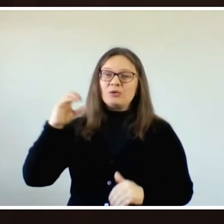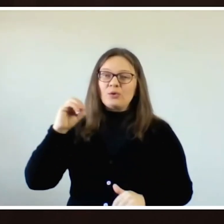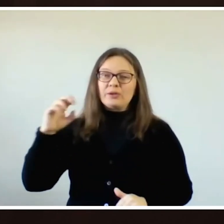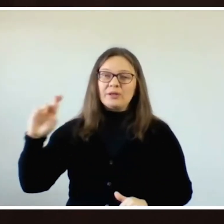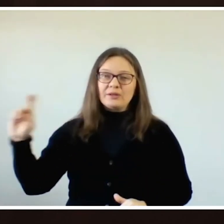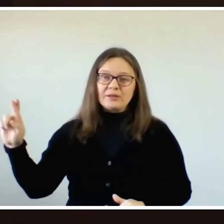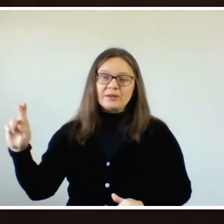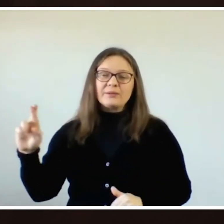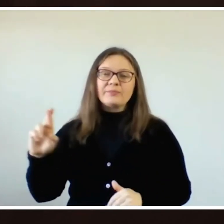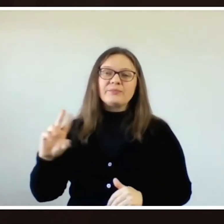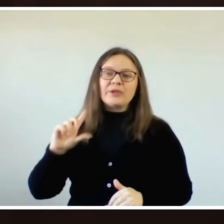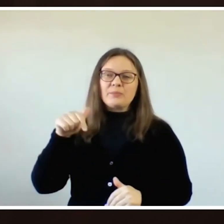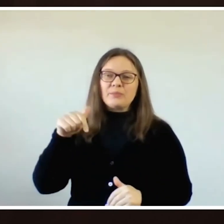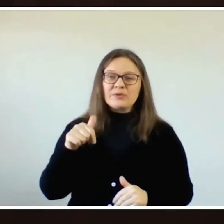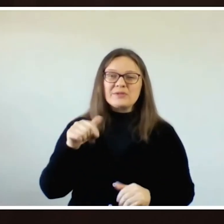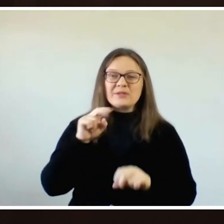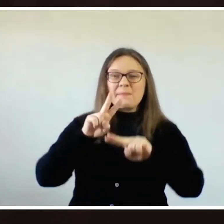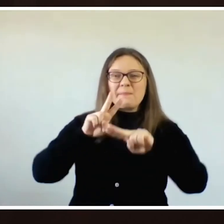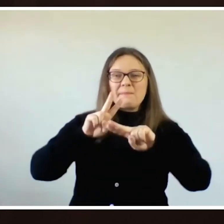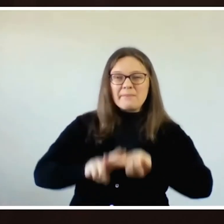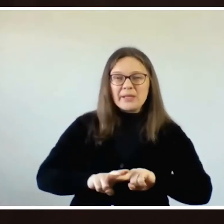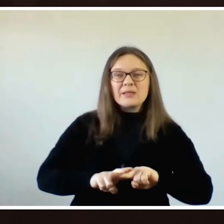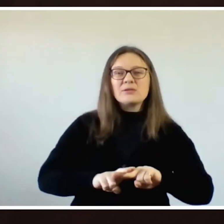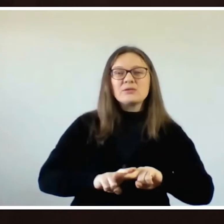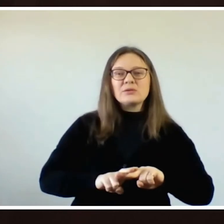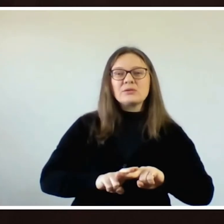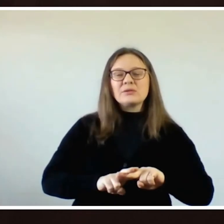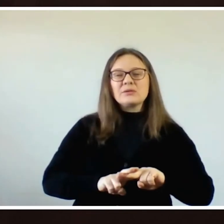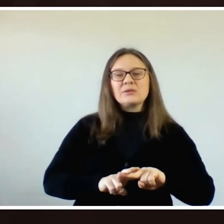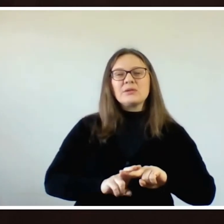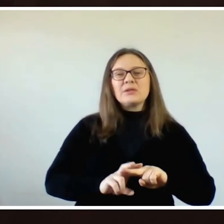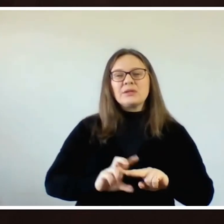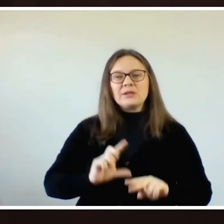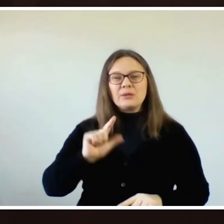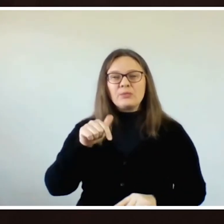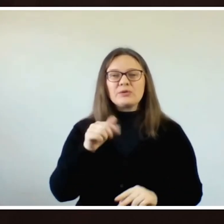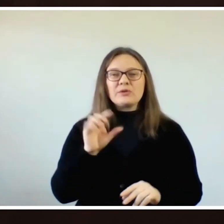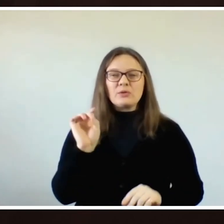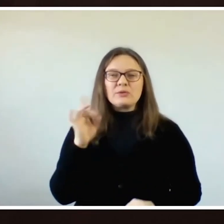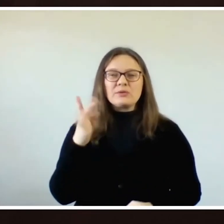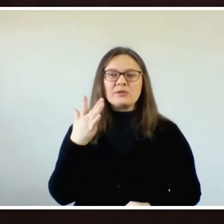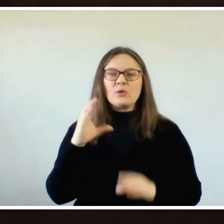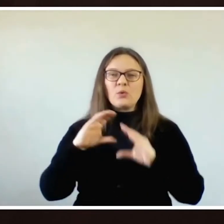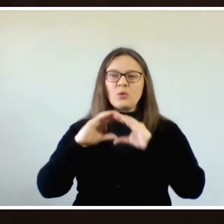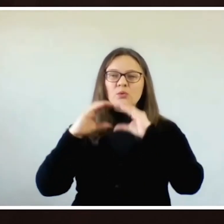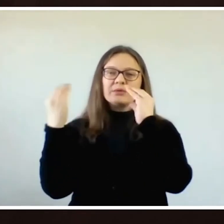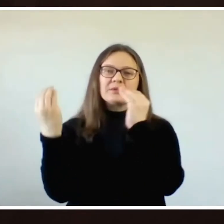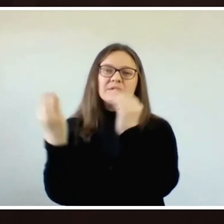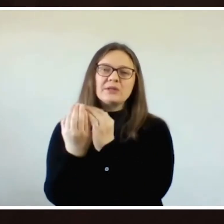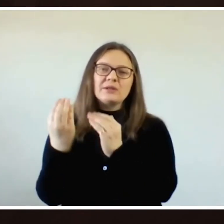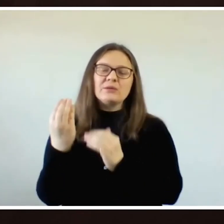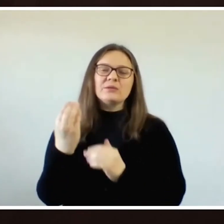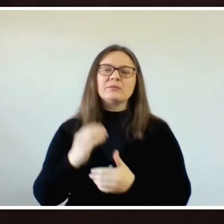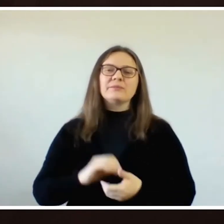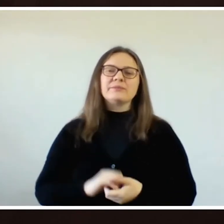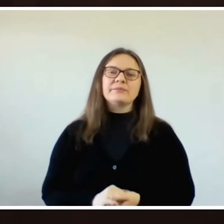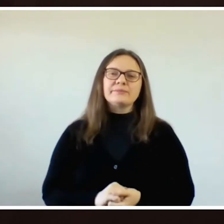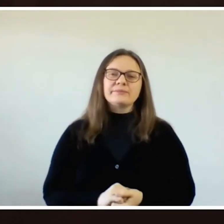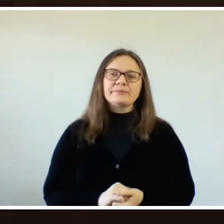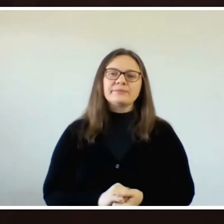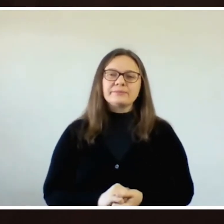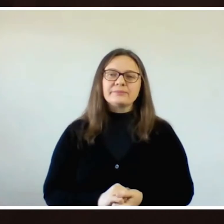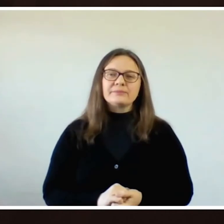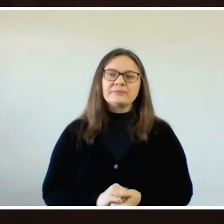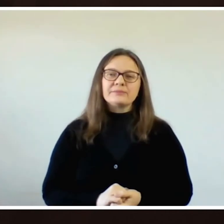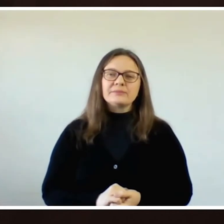de 8 anos, o concílio em Sárdica, na Ilíria, em 343, restaurou o